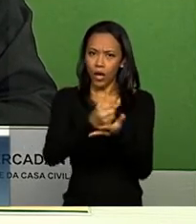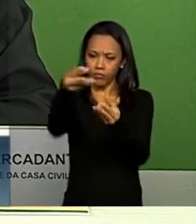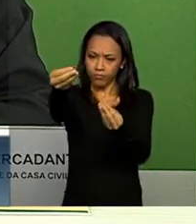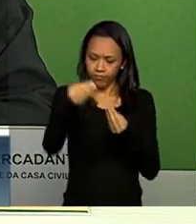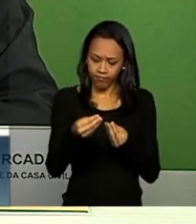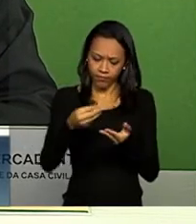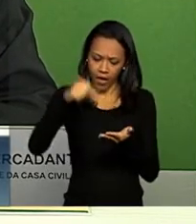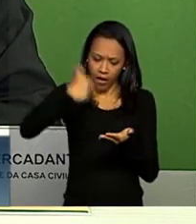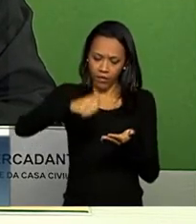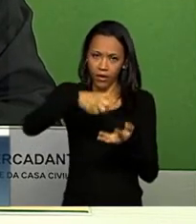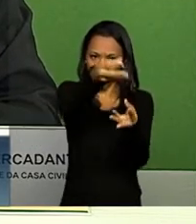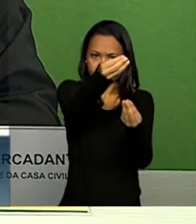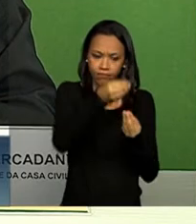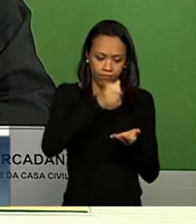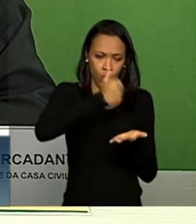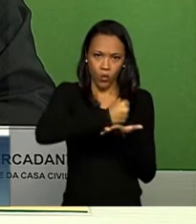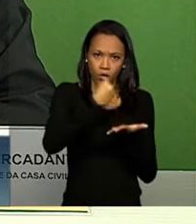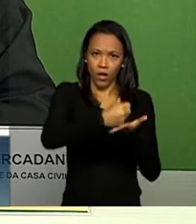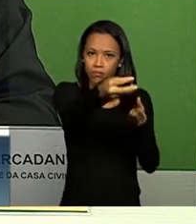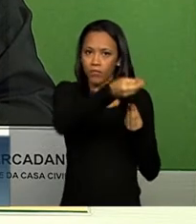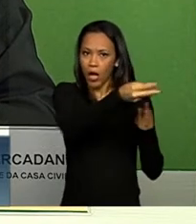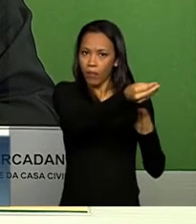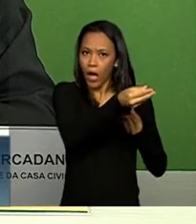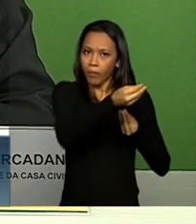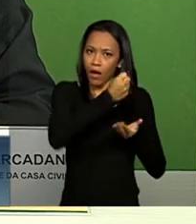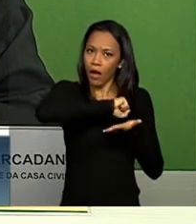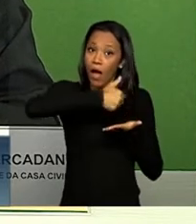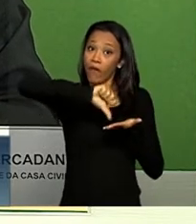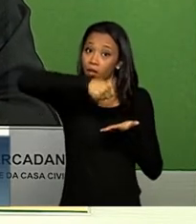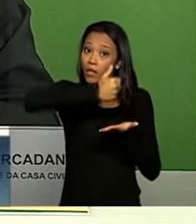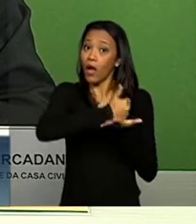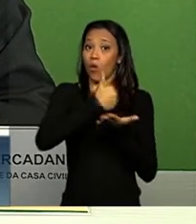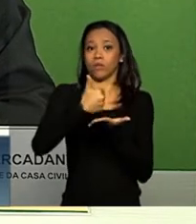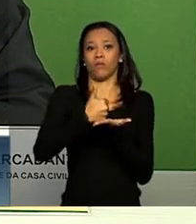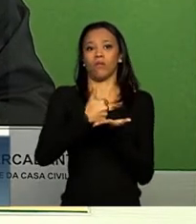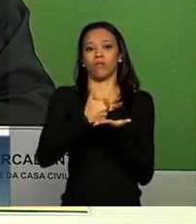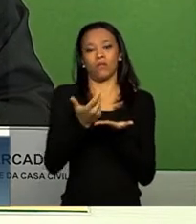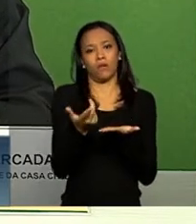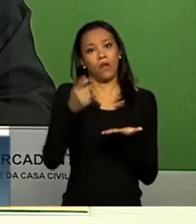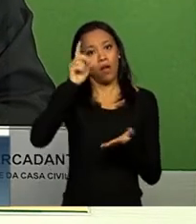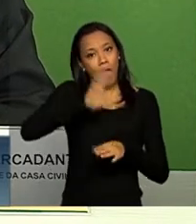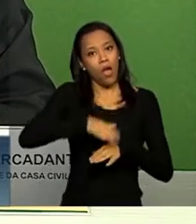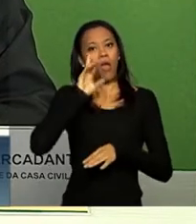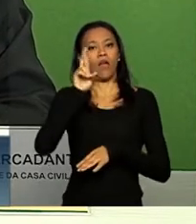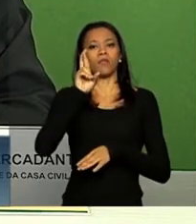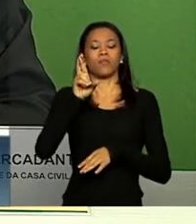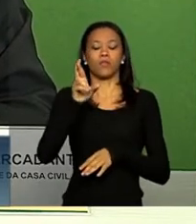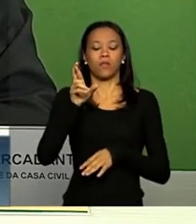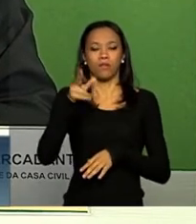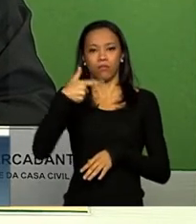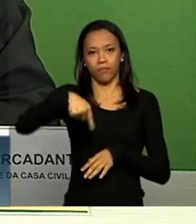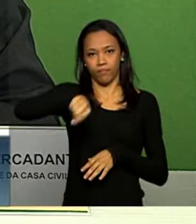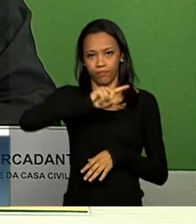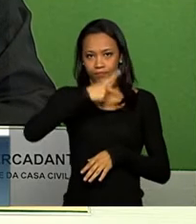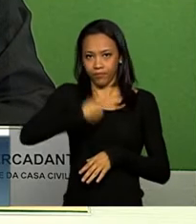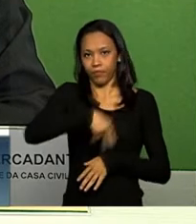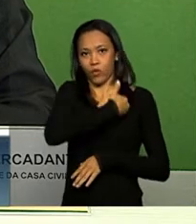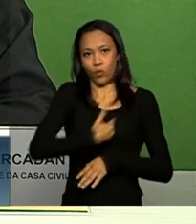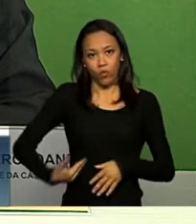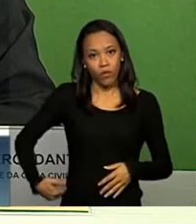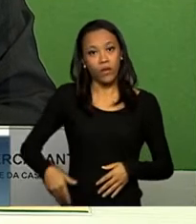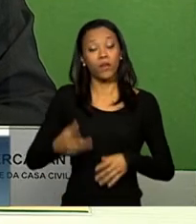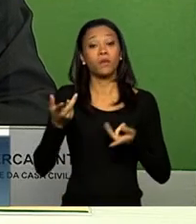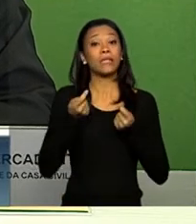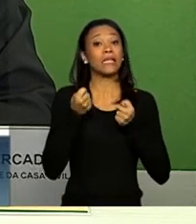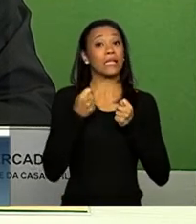nas matrículas e vamos querer rediscutir essa questão com as mantenedoras. Isso é a responsabilidade do Estado defender o consumidor, defender o